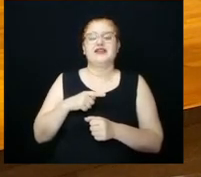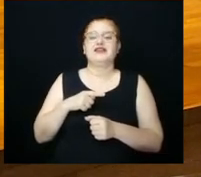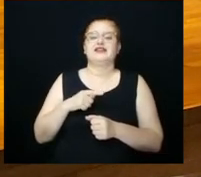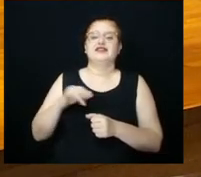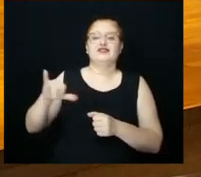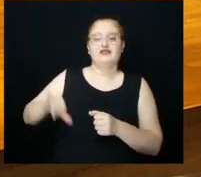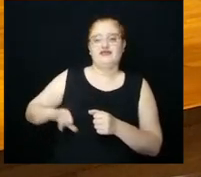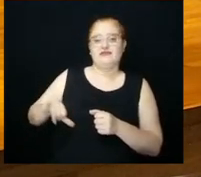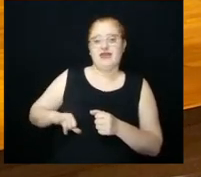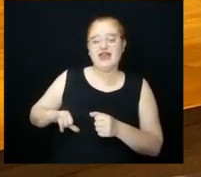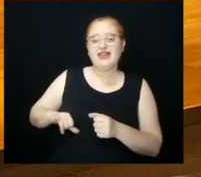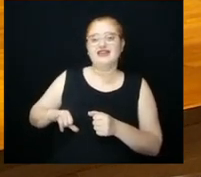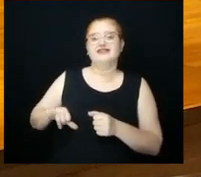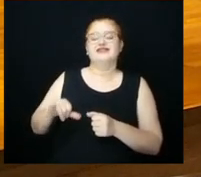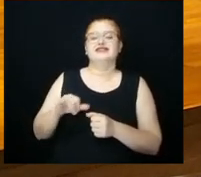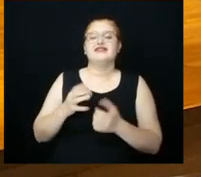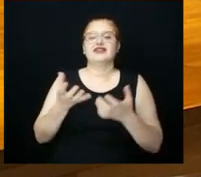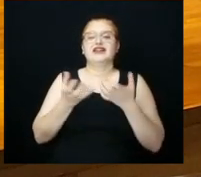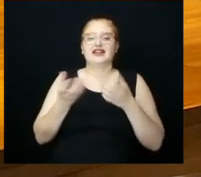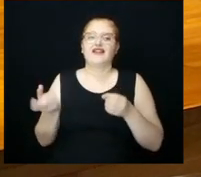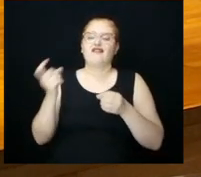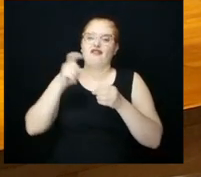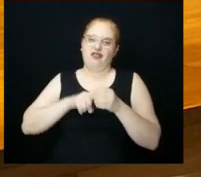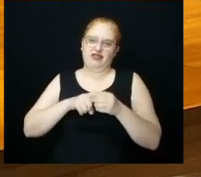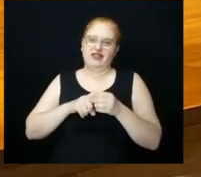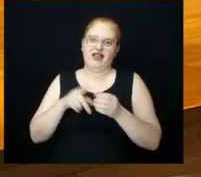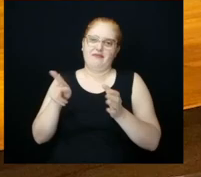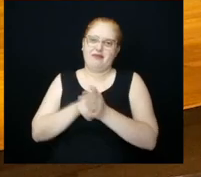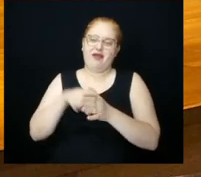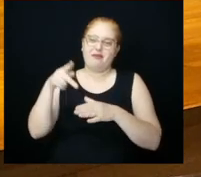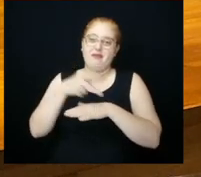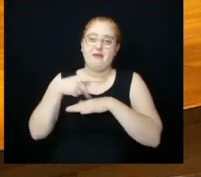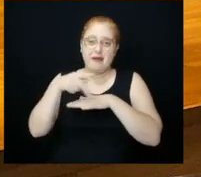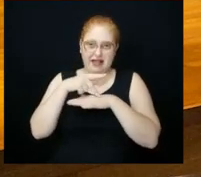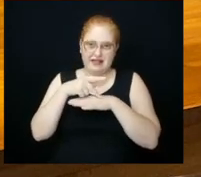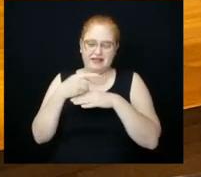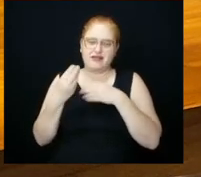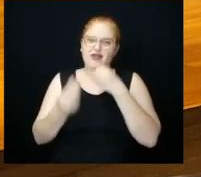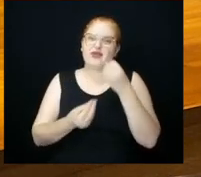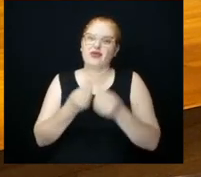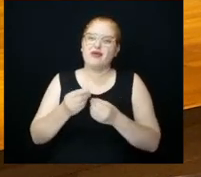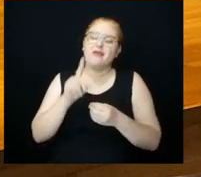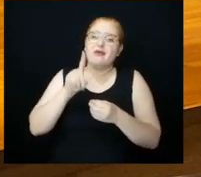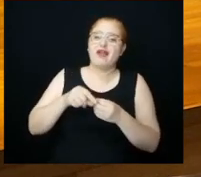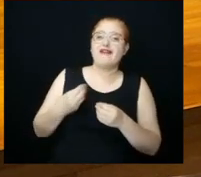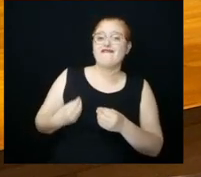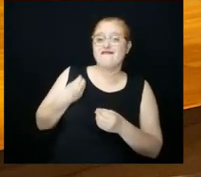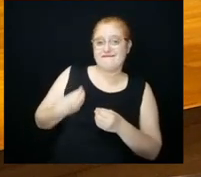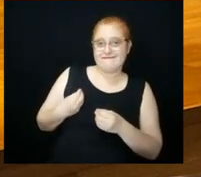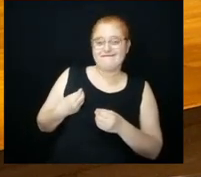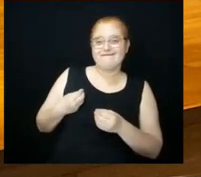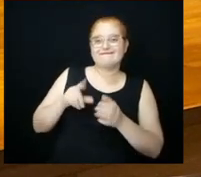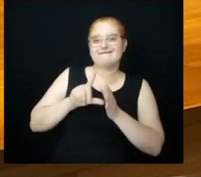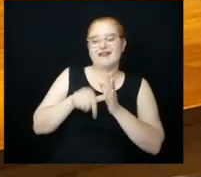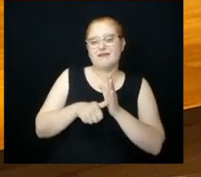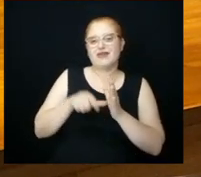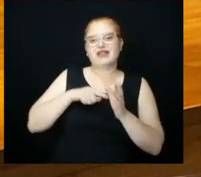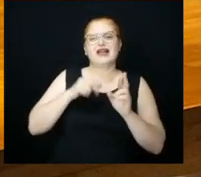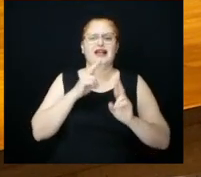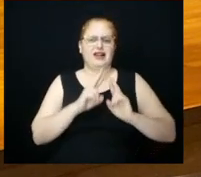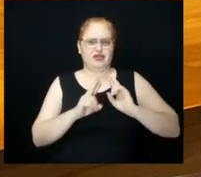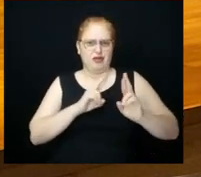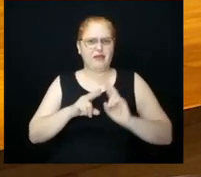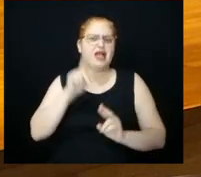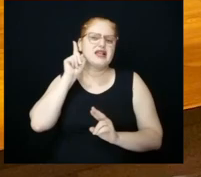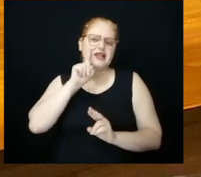Que é, depois dela passar por tudo isso, ela quer retornar. E como é que vai ser esse retorno, né? Depois de ter tido relacionamentos